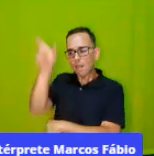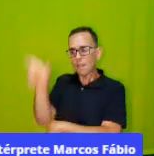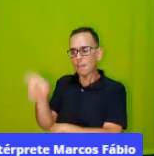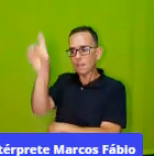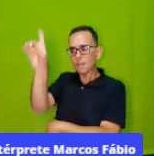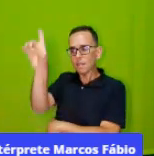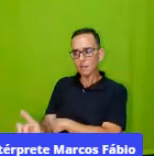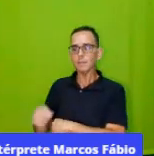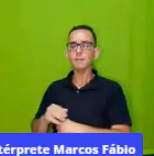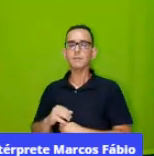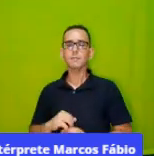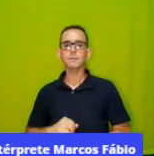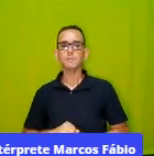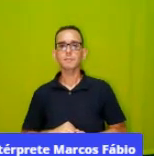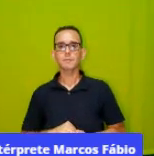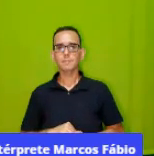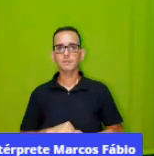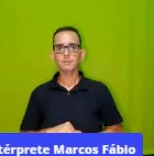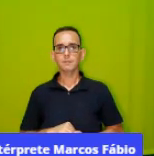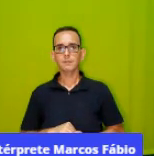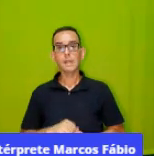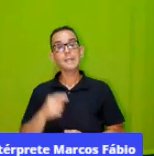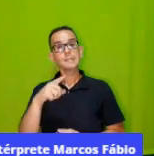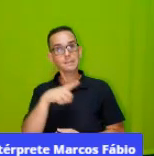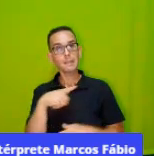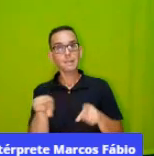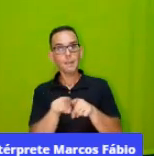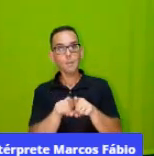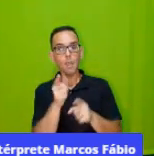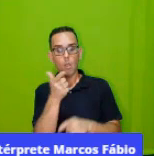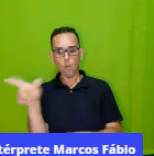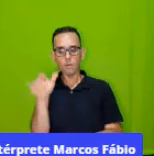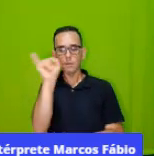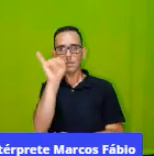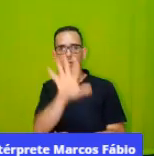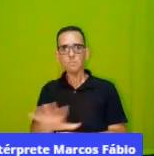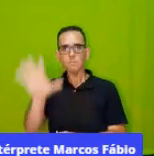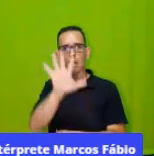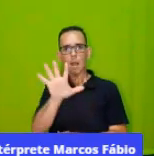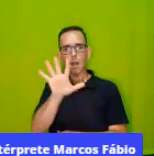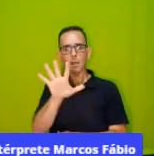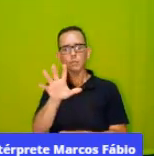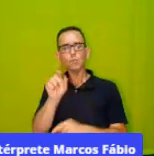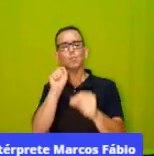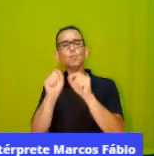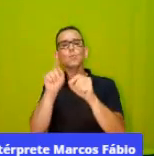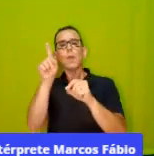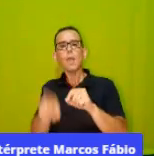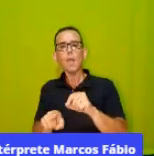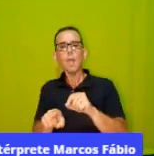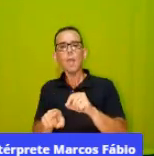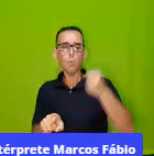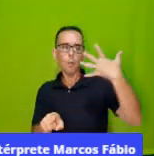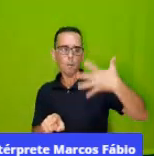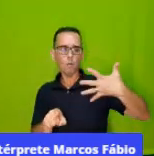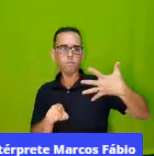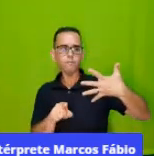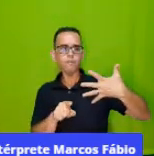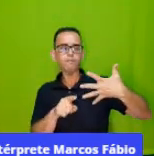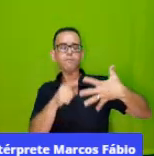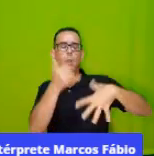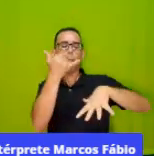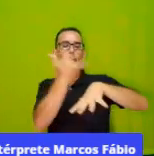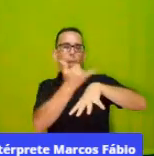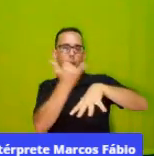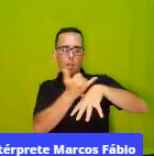deficiência. Nós trouxemos essa outra imagem representando uma mão com uma prótese e uma